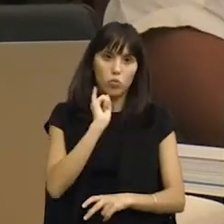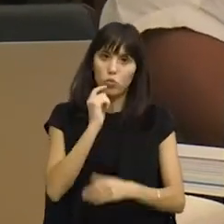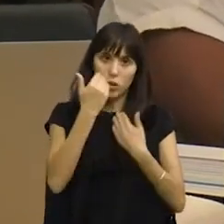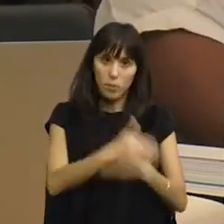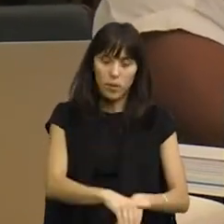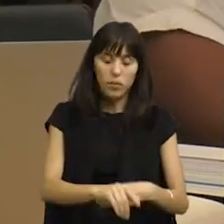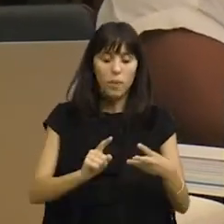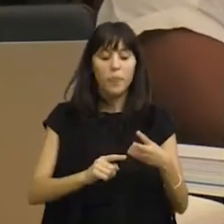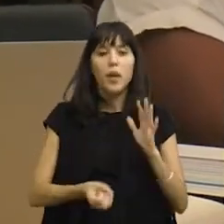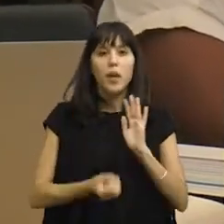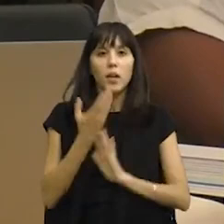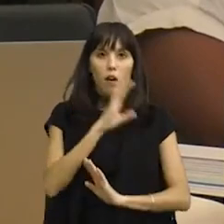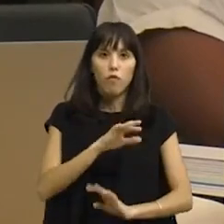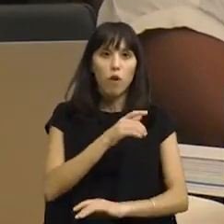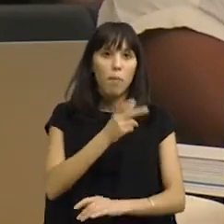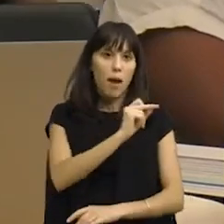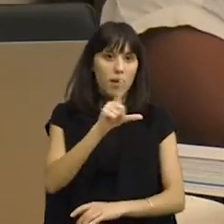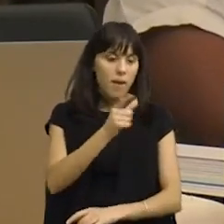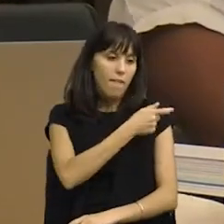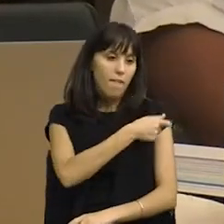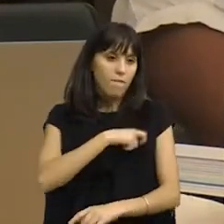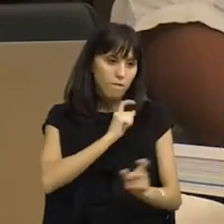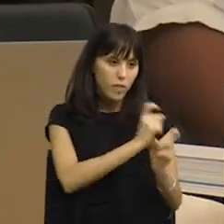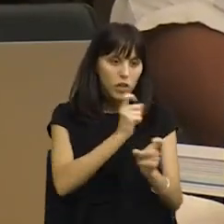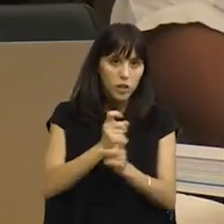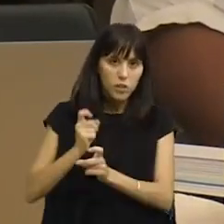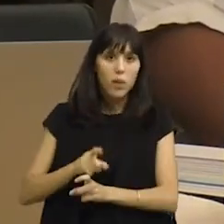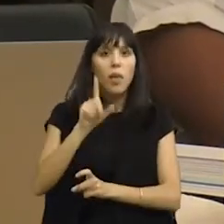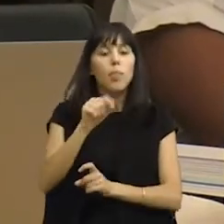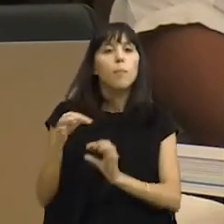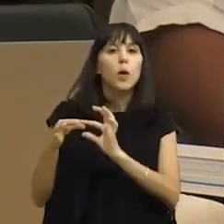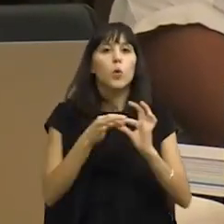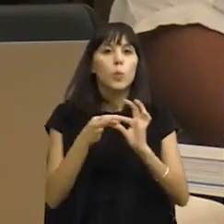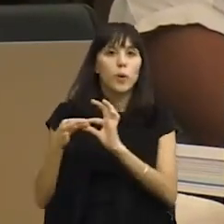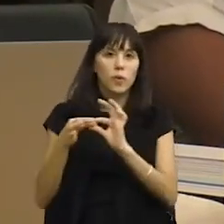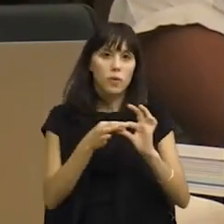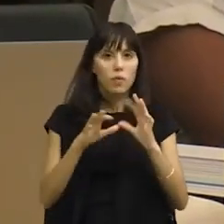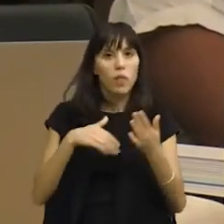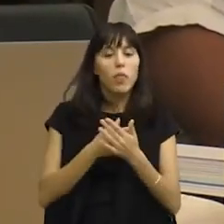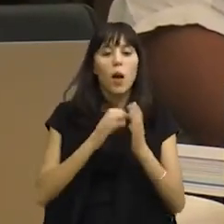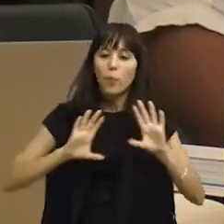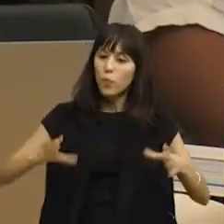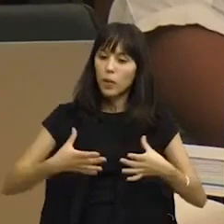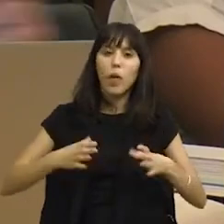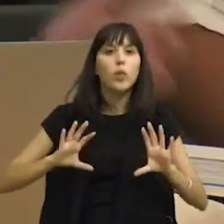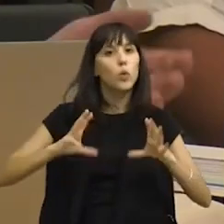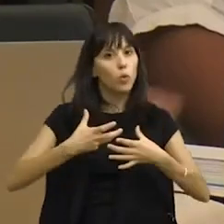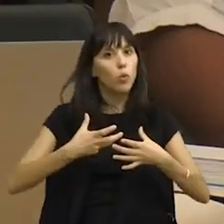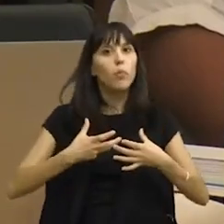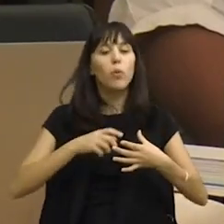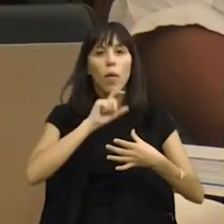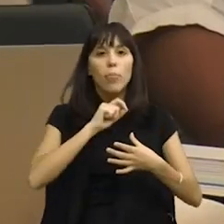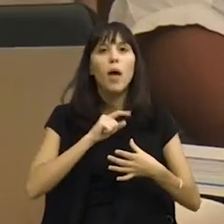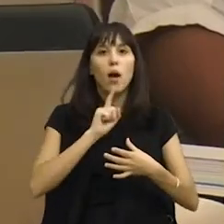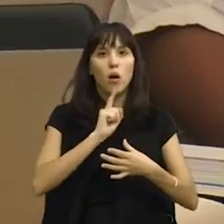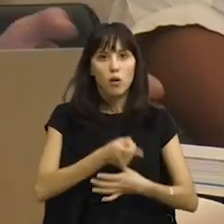uma ferramentas de fiscalização do alojamento local, criar um programa de cooperativas de habitação que privilegia a propriedade coletiva, criar e aplicar